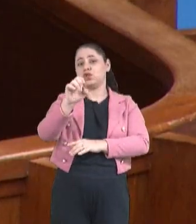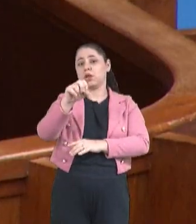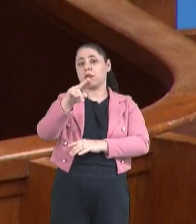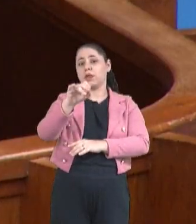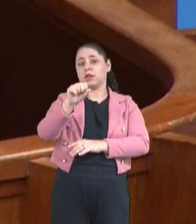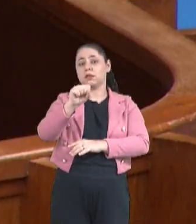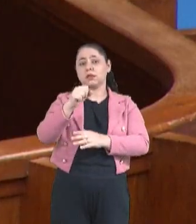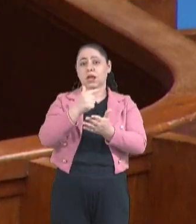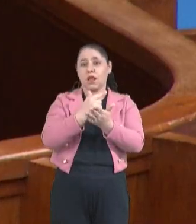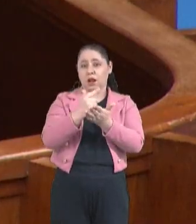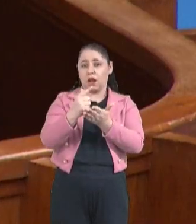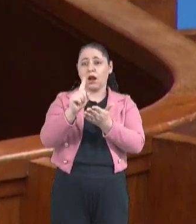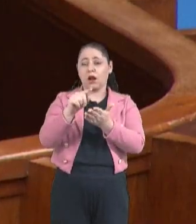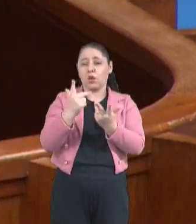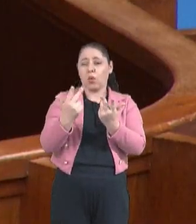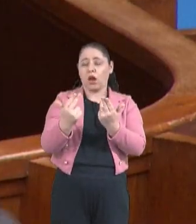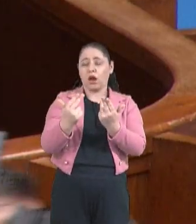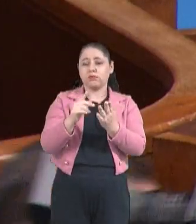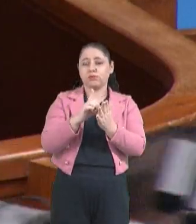Renato,